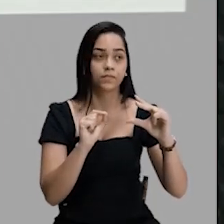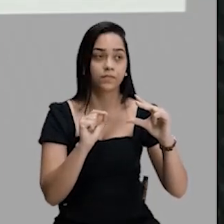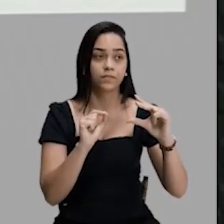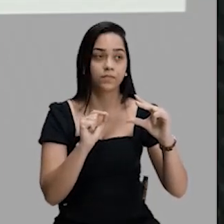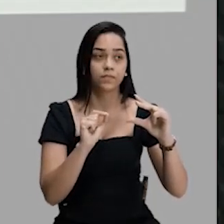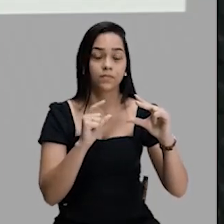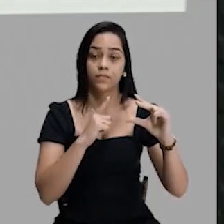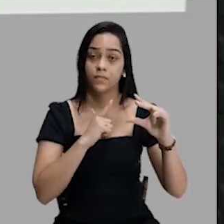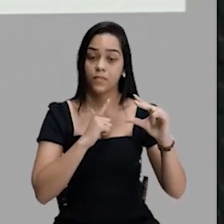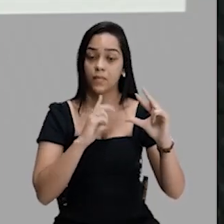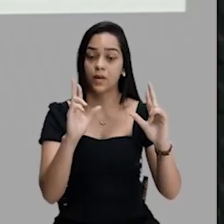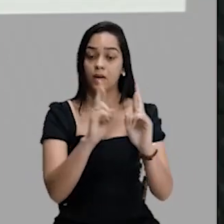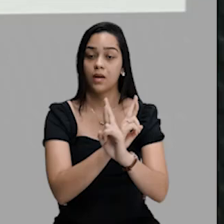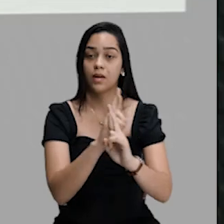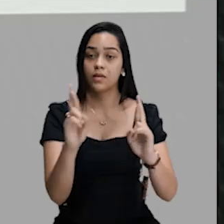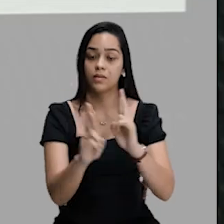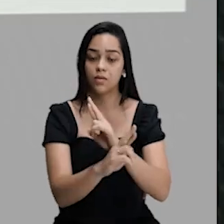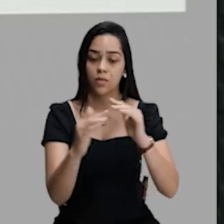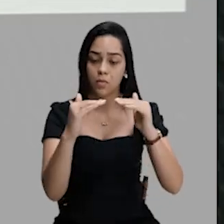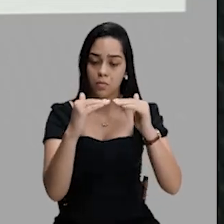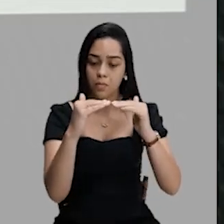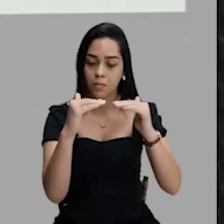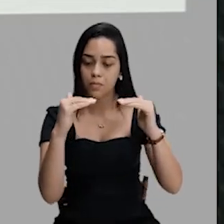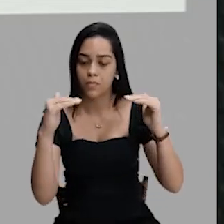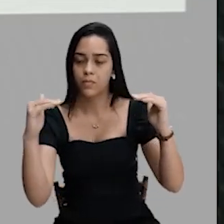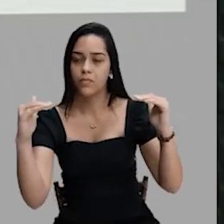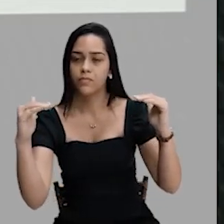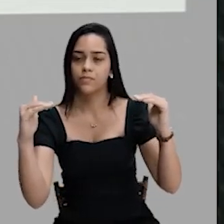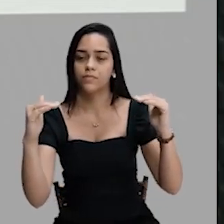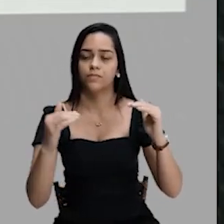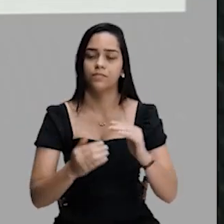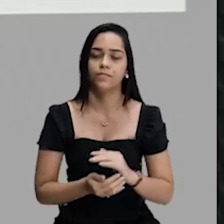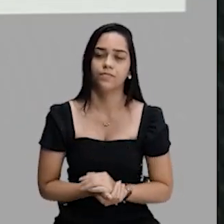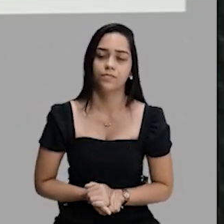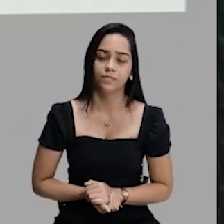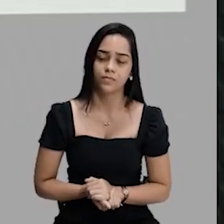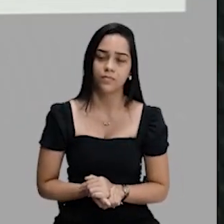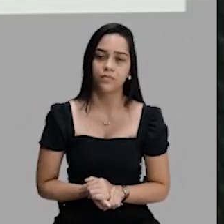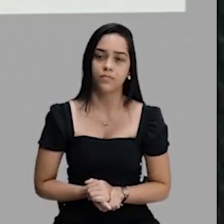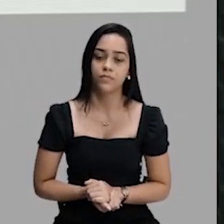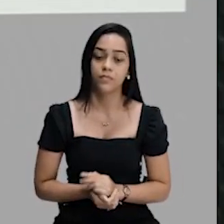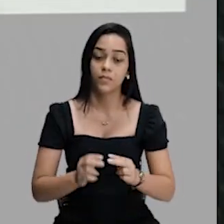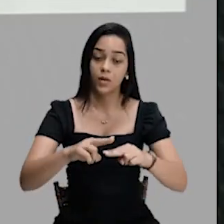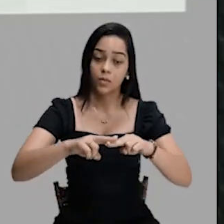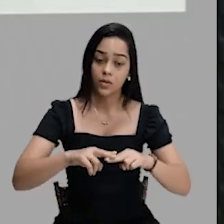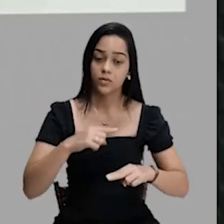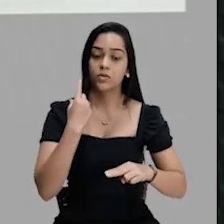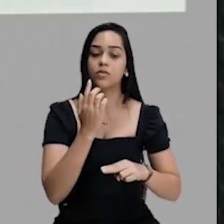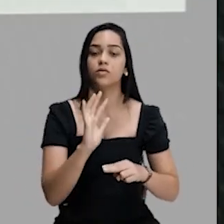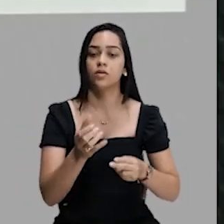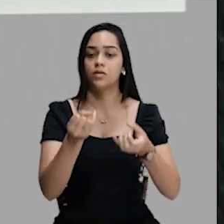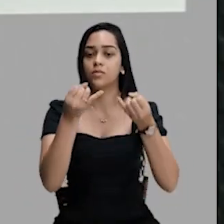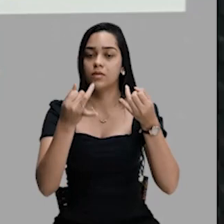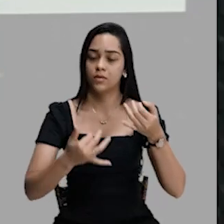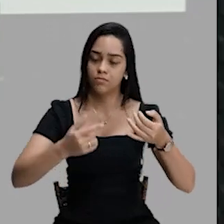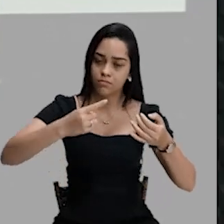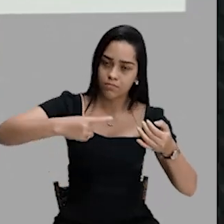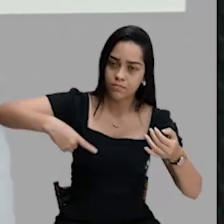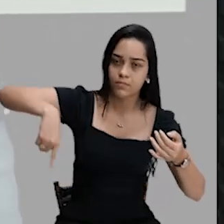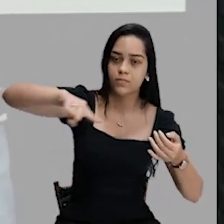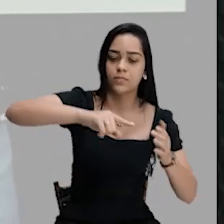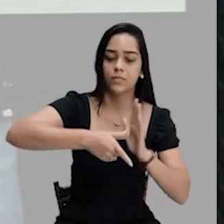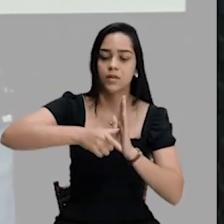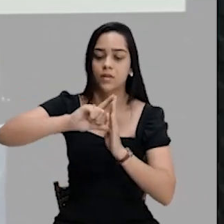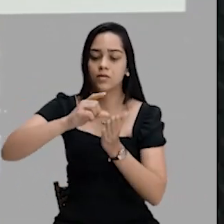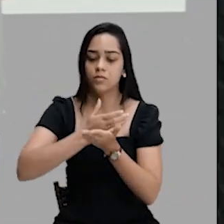estão associadas ao plano, tá? Então, por isso que a gente falou para vocês, antes